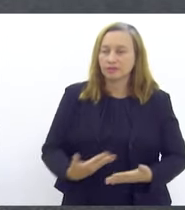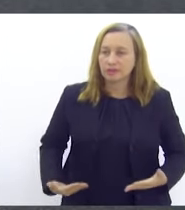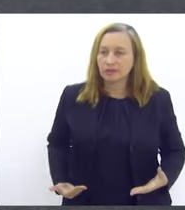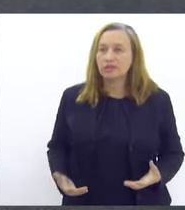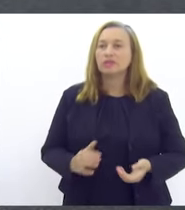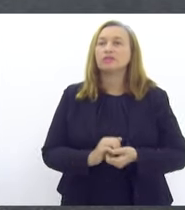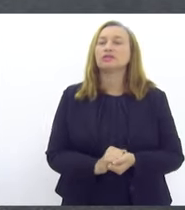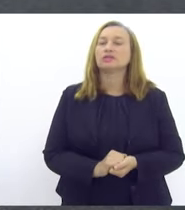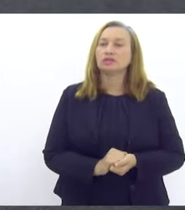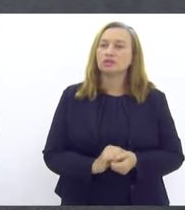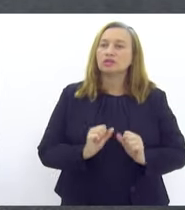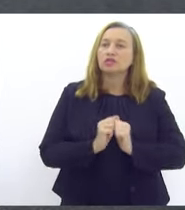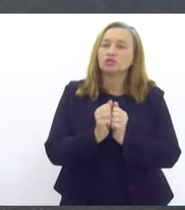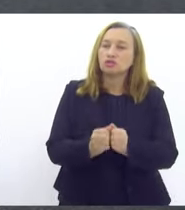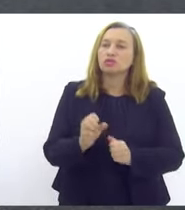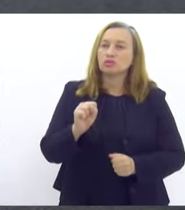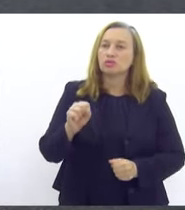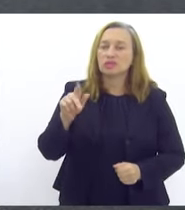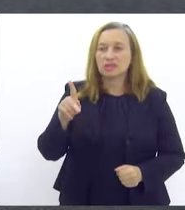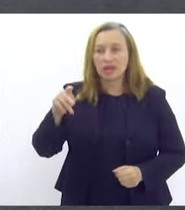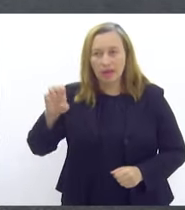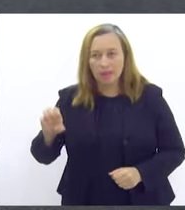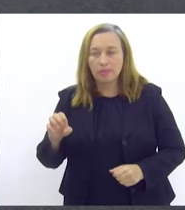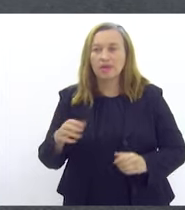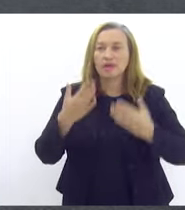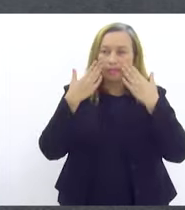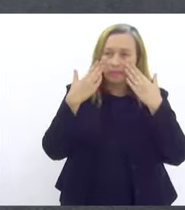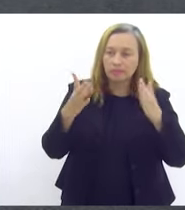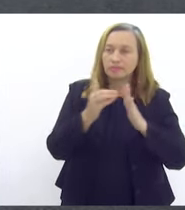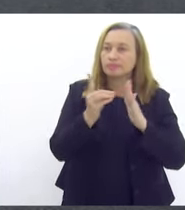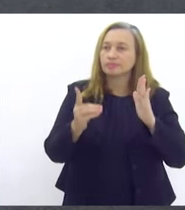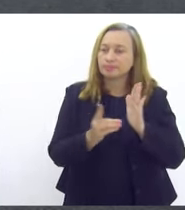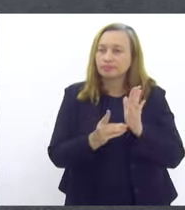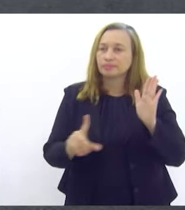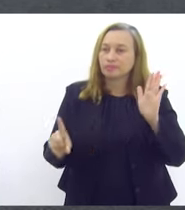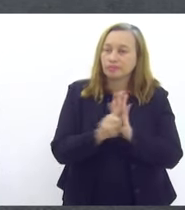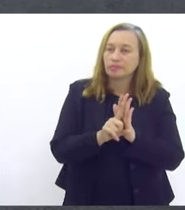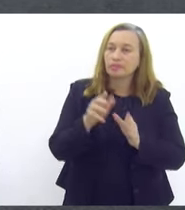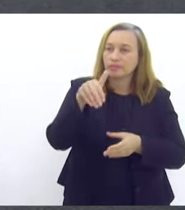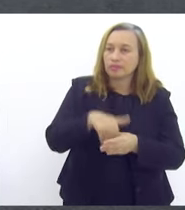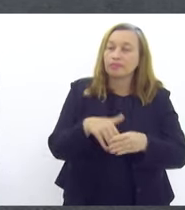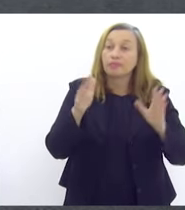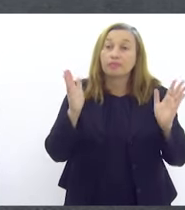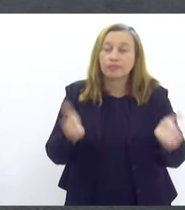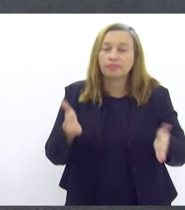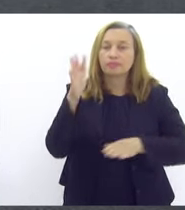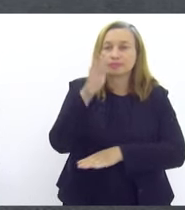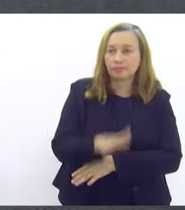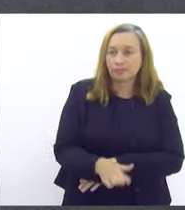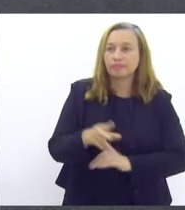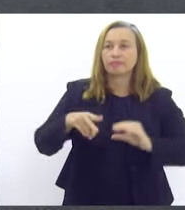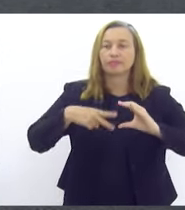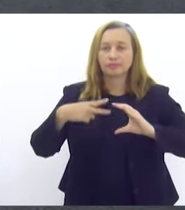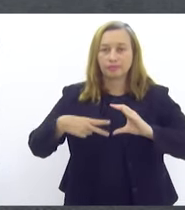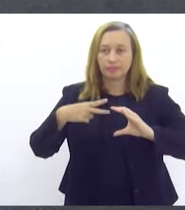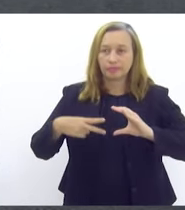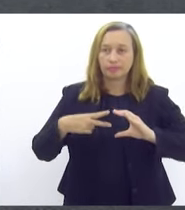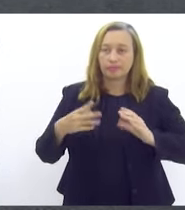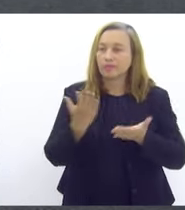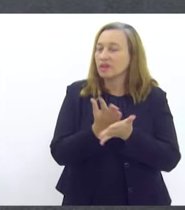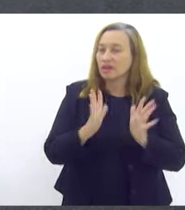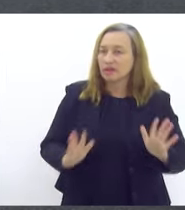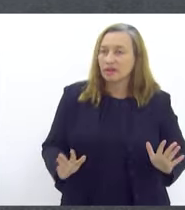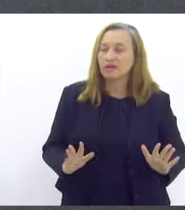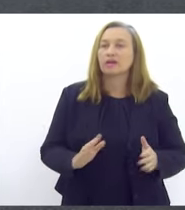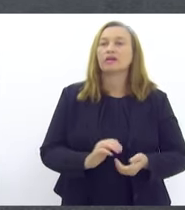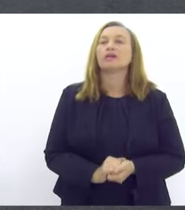coletiva feminista, junto do CEP, e a gente apresentou um decreto legislativo que vai ser votado agora à tarde na Câmara Municipal para acabar com